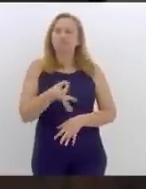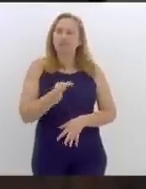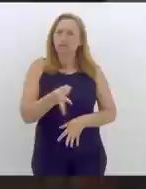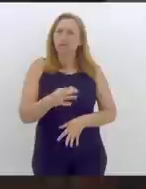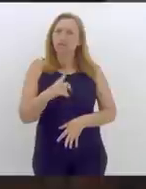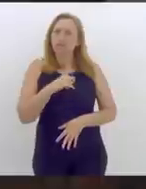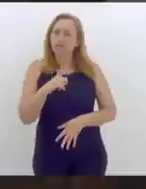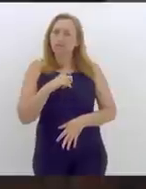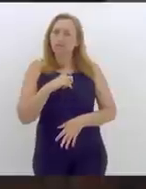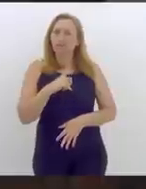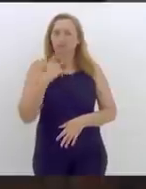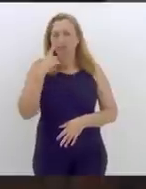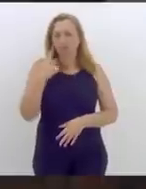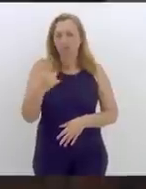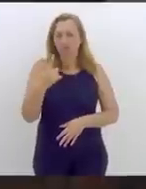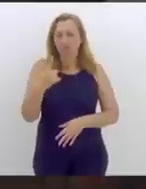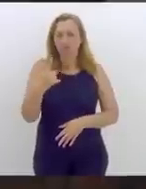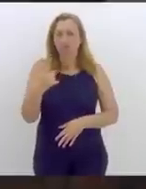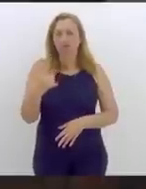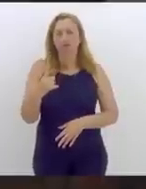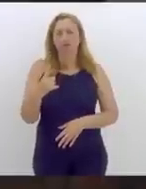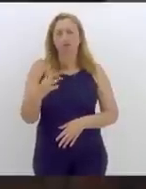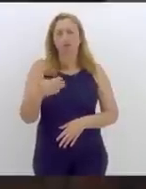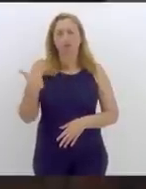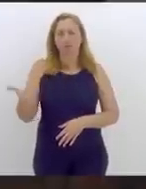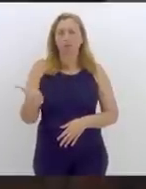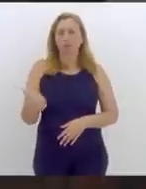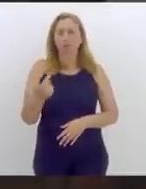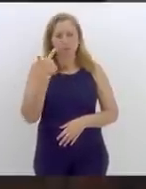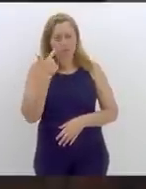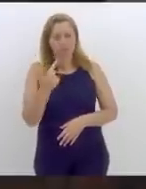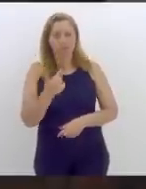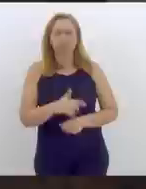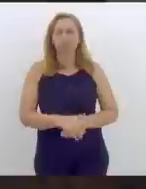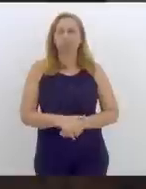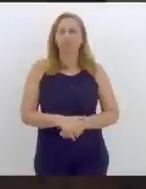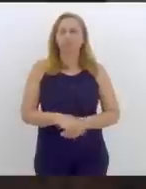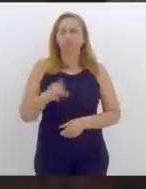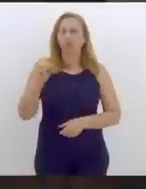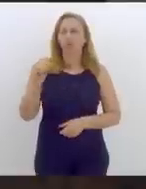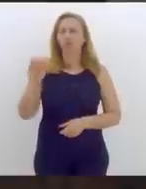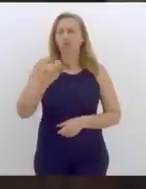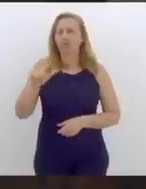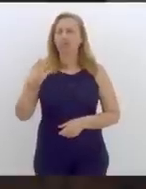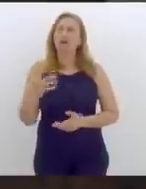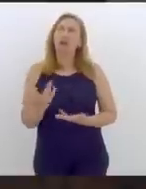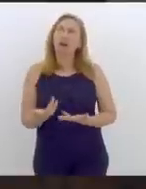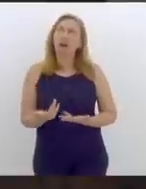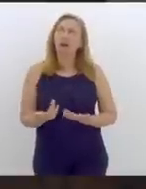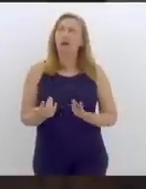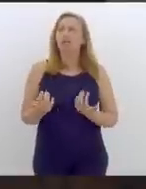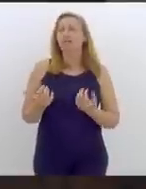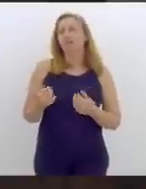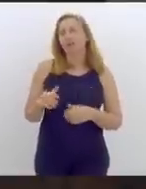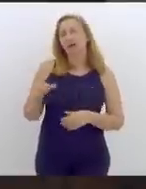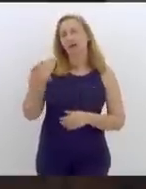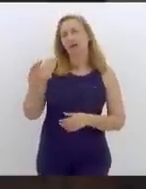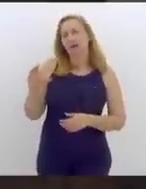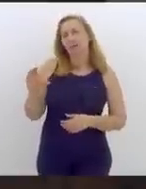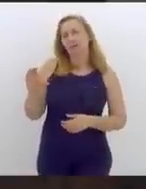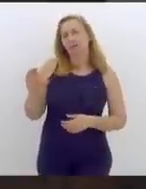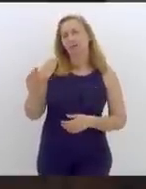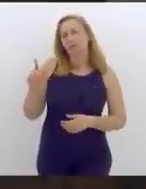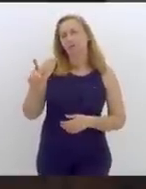que vai ser visto de forma mais minuciosa você vê o oficial sei lá tem carta patente tem isso